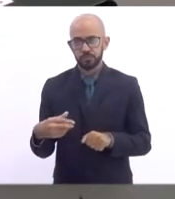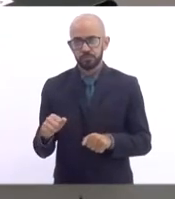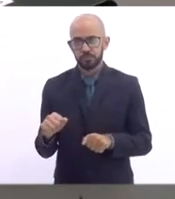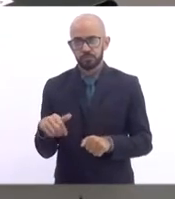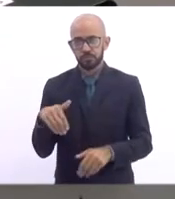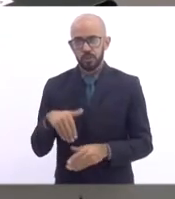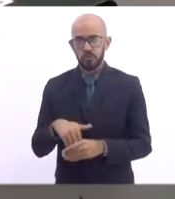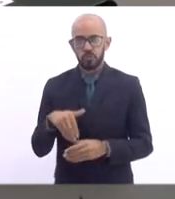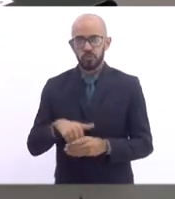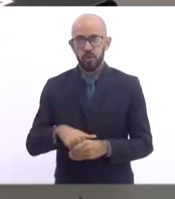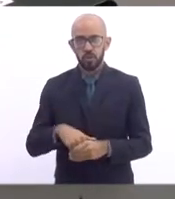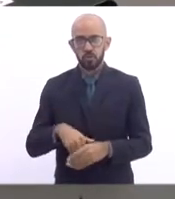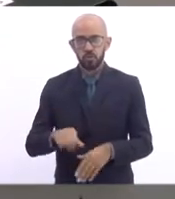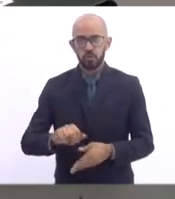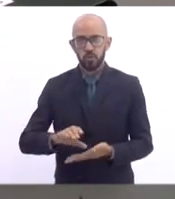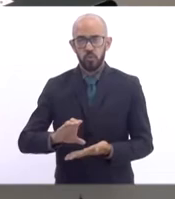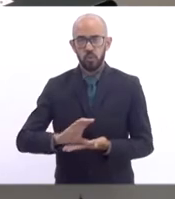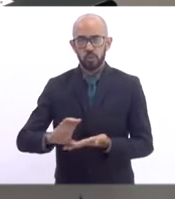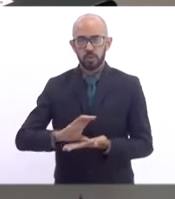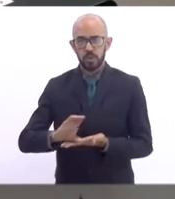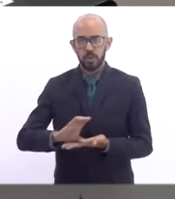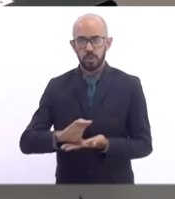Marco Antonio Alencar